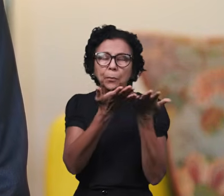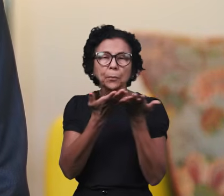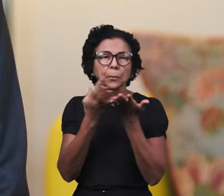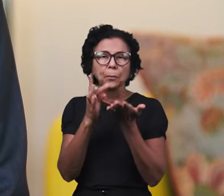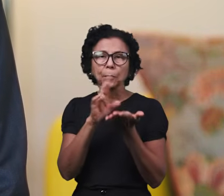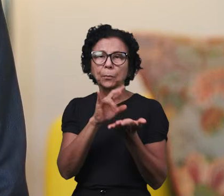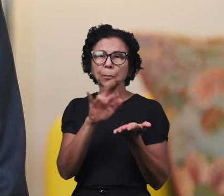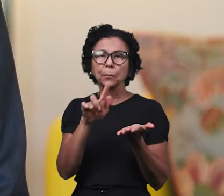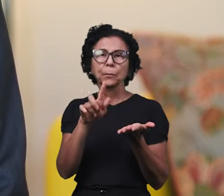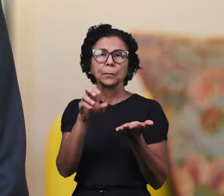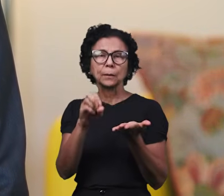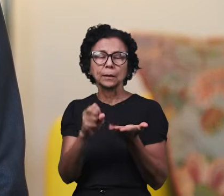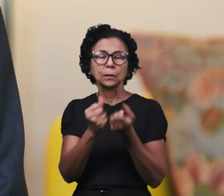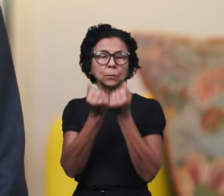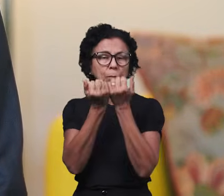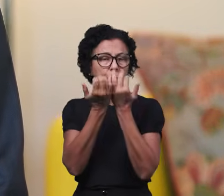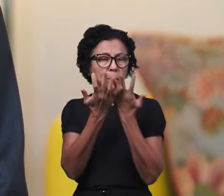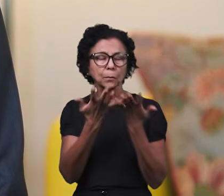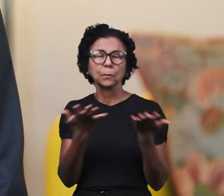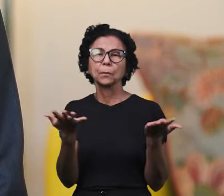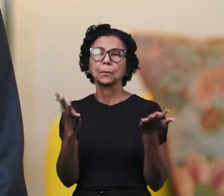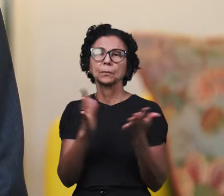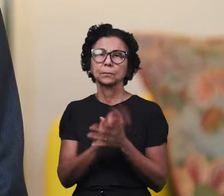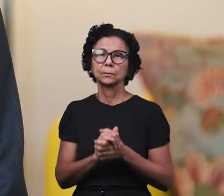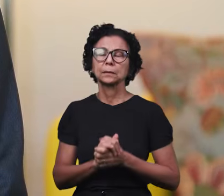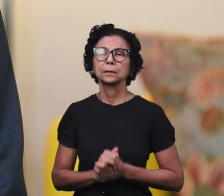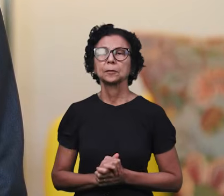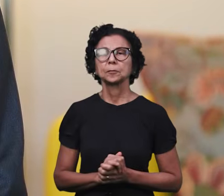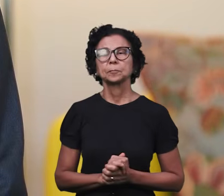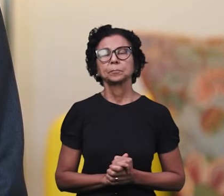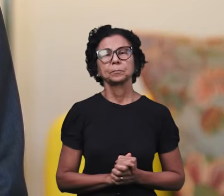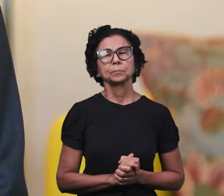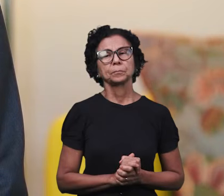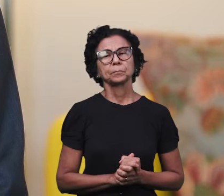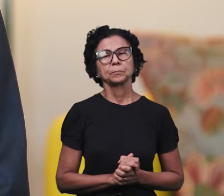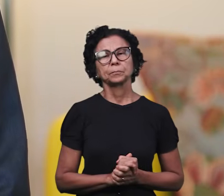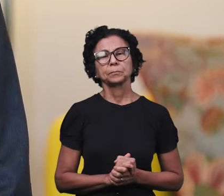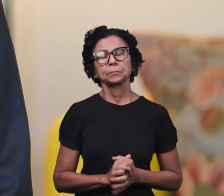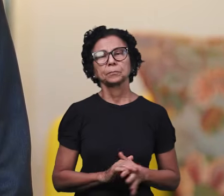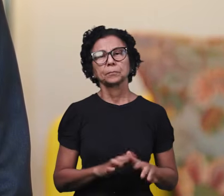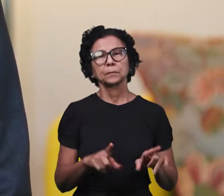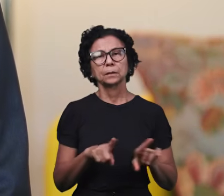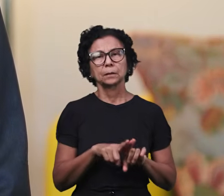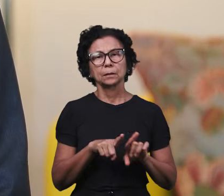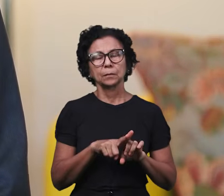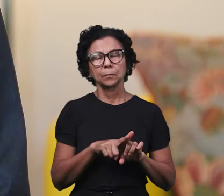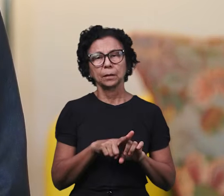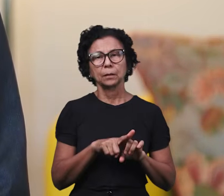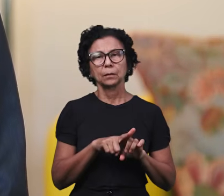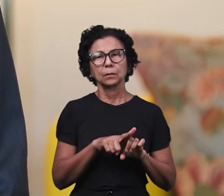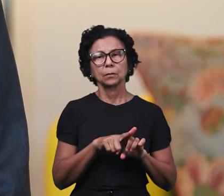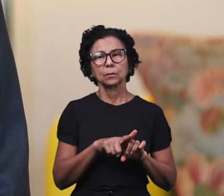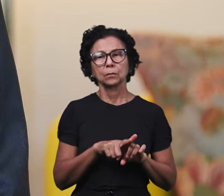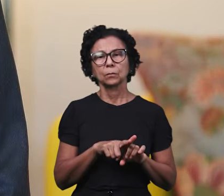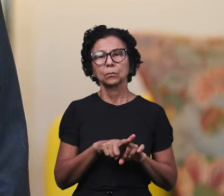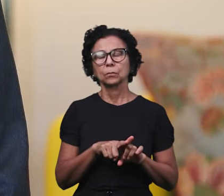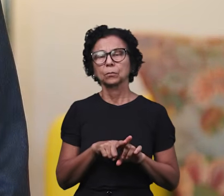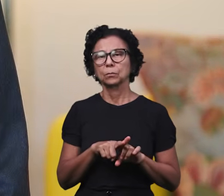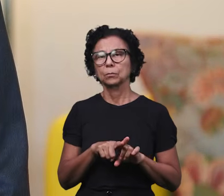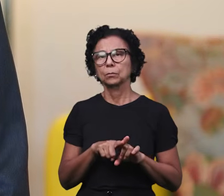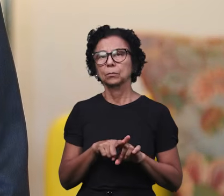do Pai, né? Do Pai. E o mosto que fala do Filho. Ou seja, a Trindade presente